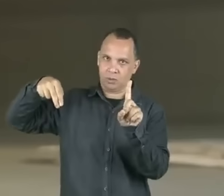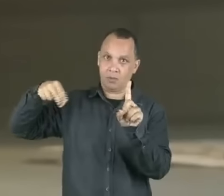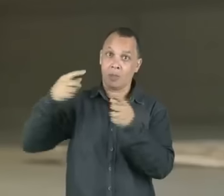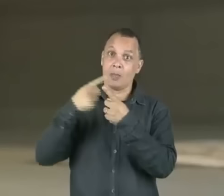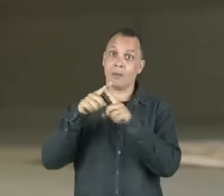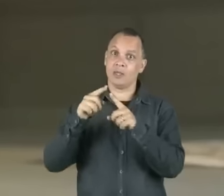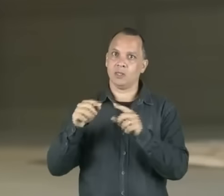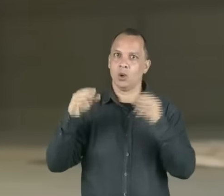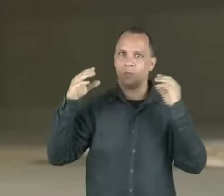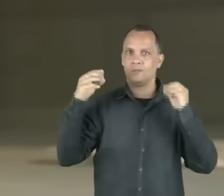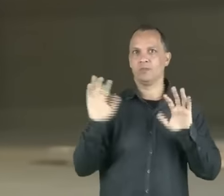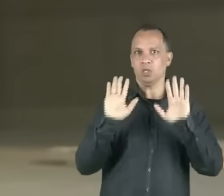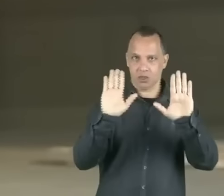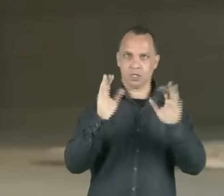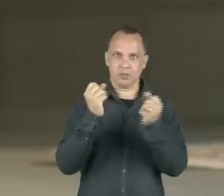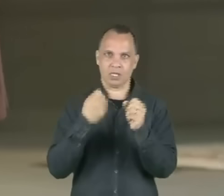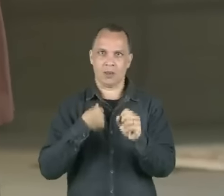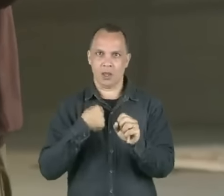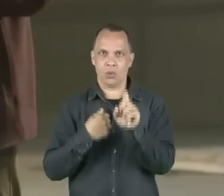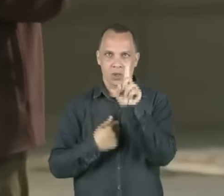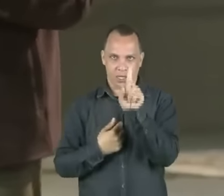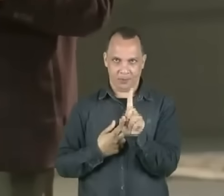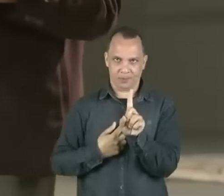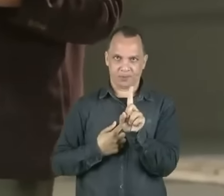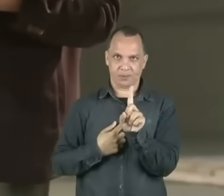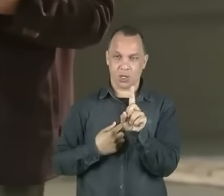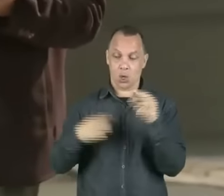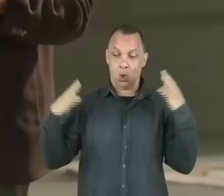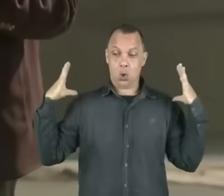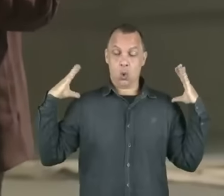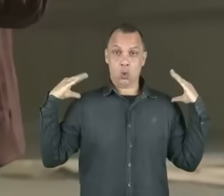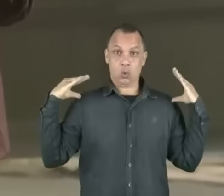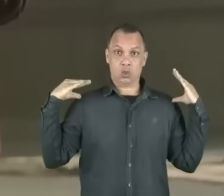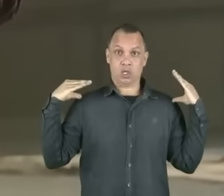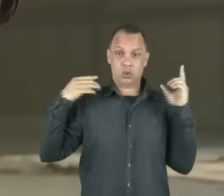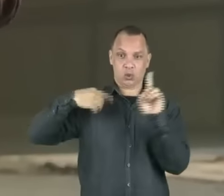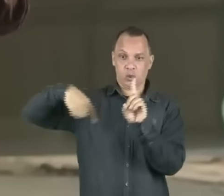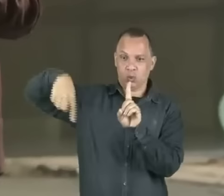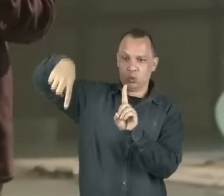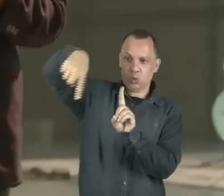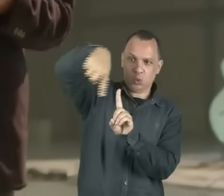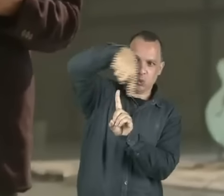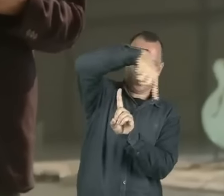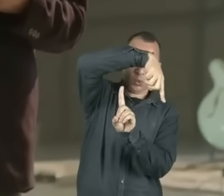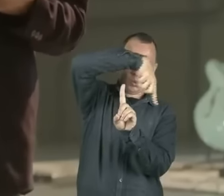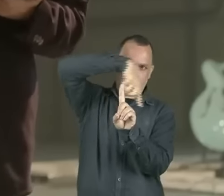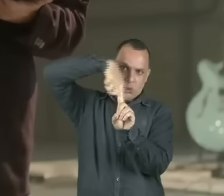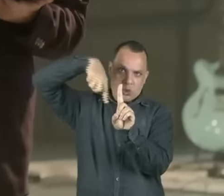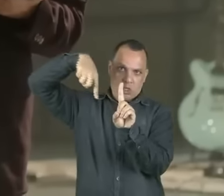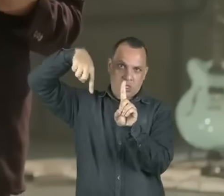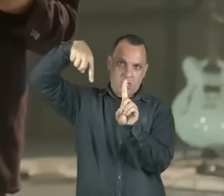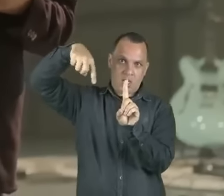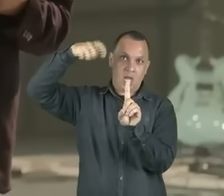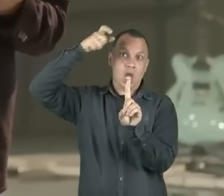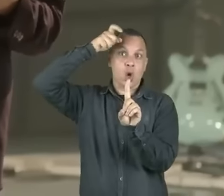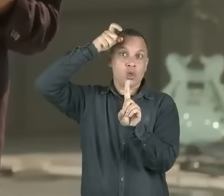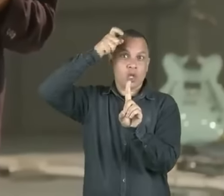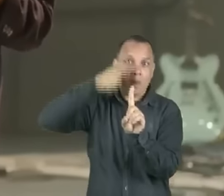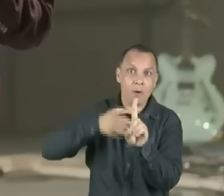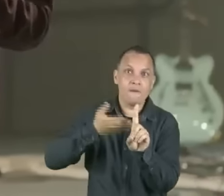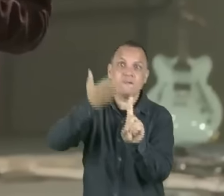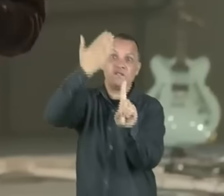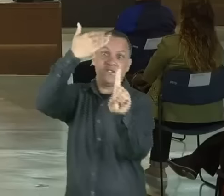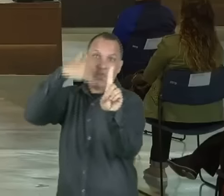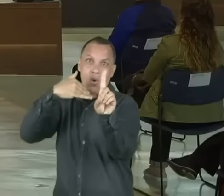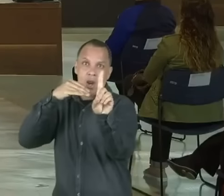Deus a palavra de Deus diz que os anjos do senhor acampam ao redor daqueles que o temem